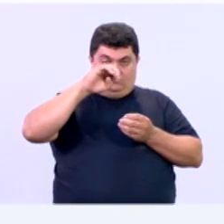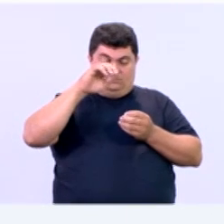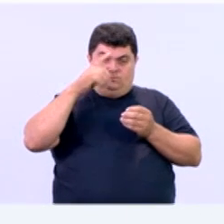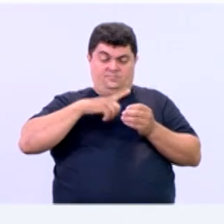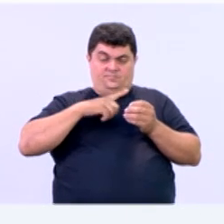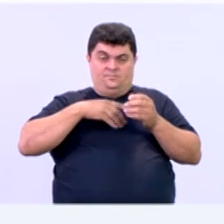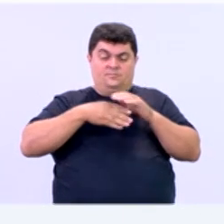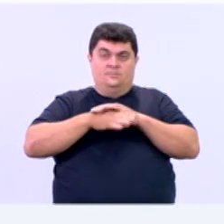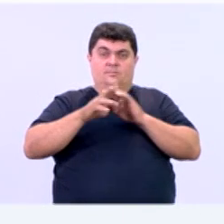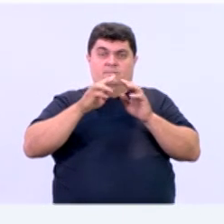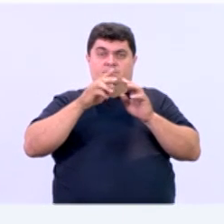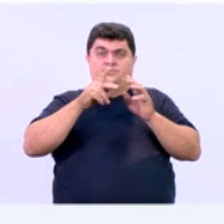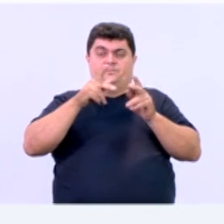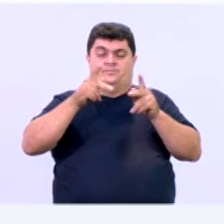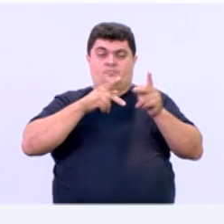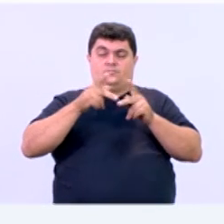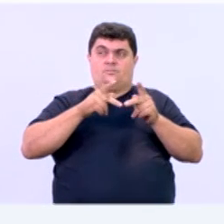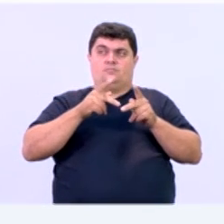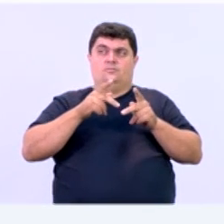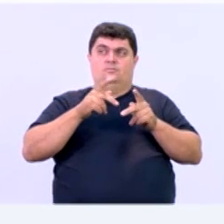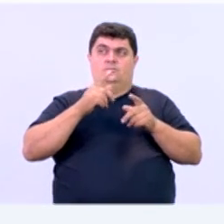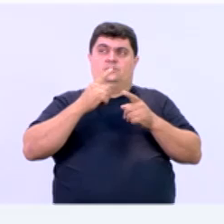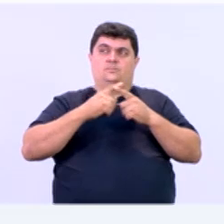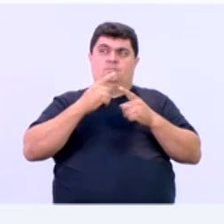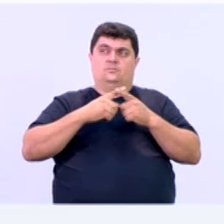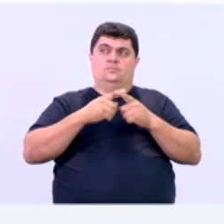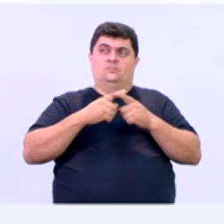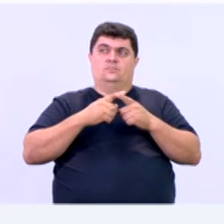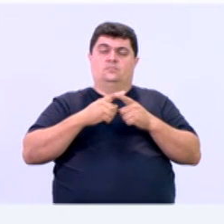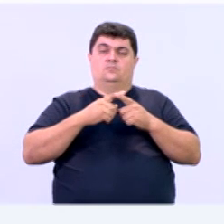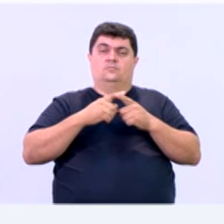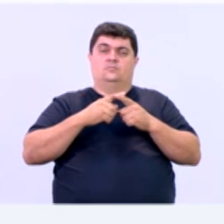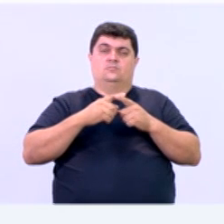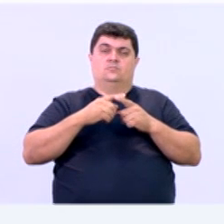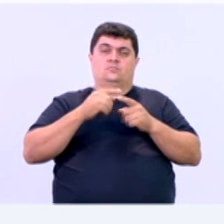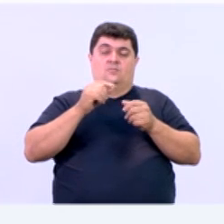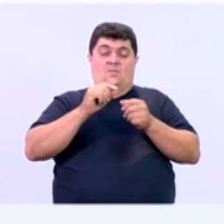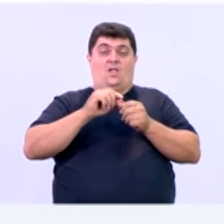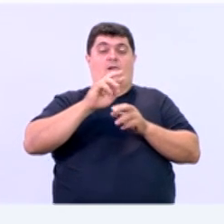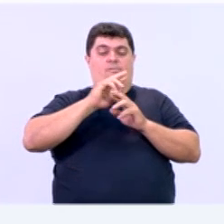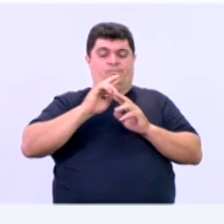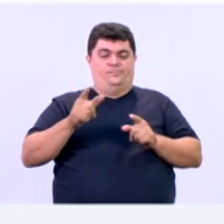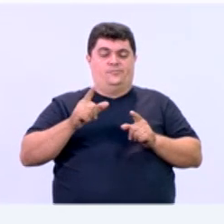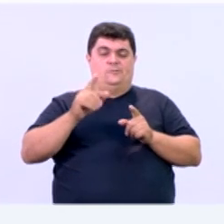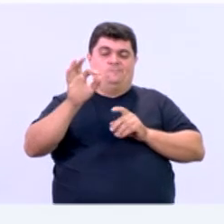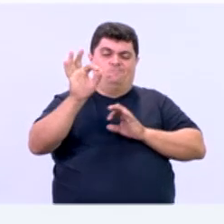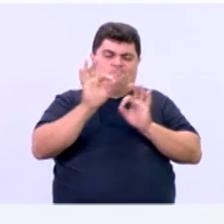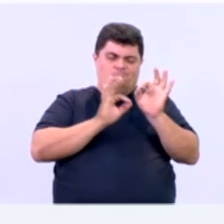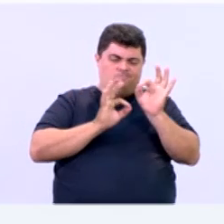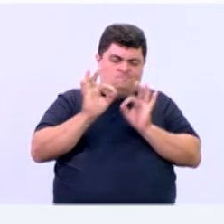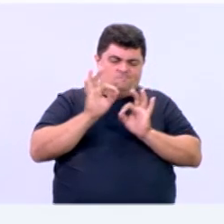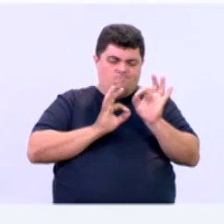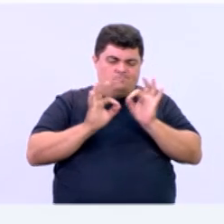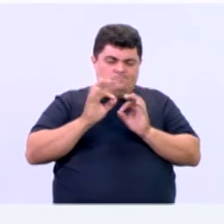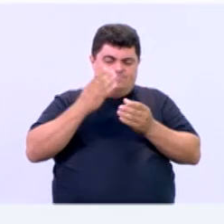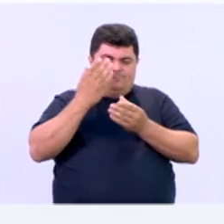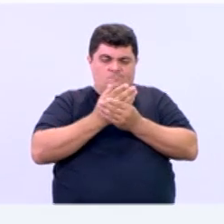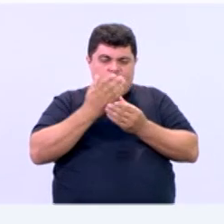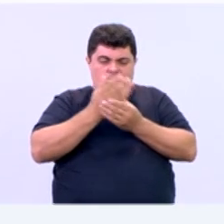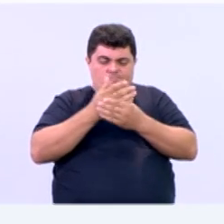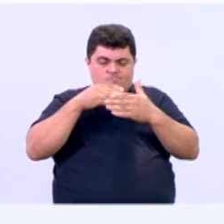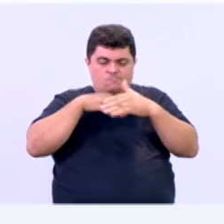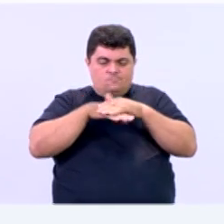o projeto. Por que a gente está insistindo nisso? Porque faz diferença como você coloca os arquivos e